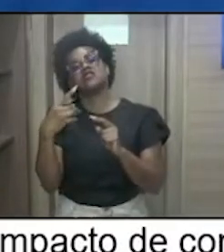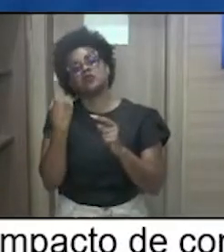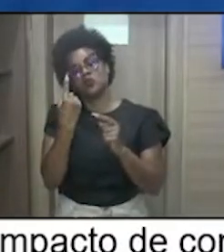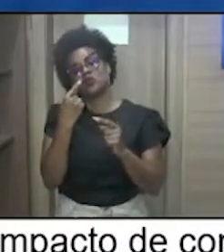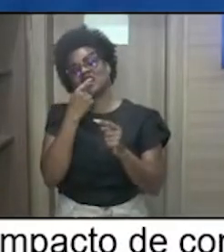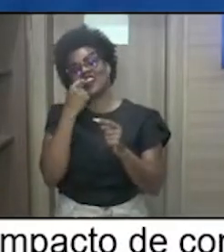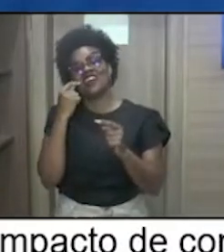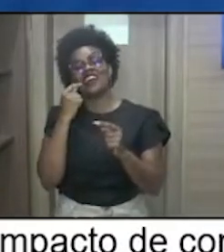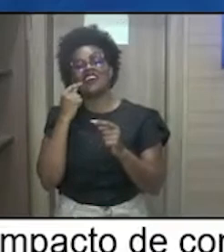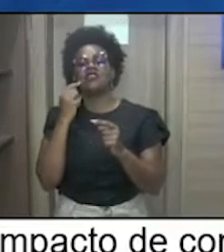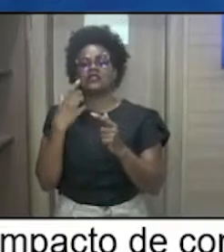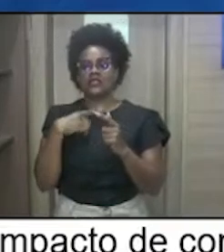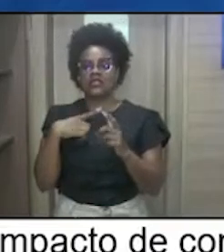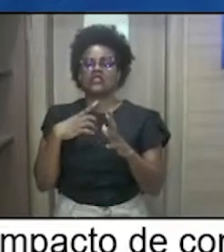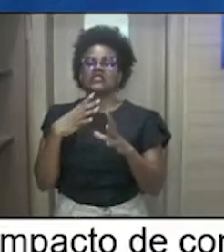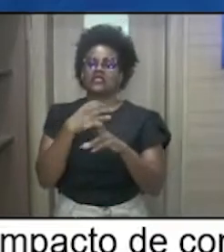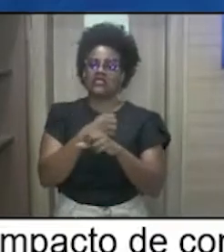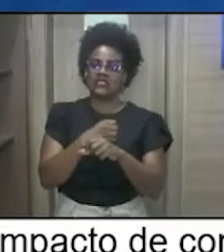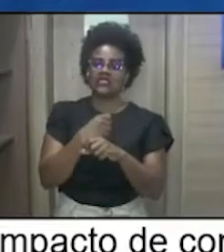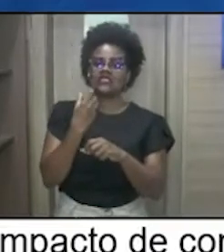maxilar, né, e cerca ainda de